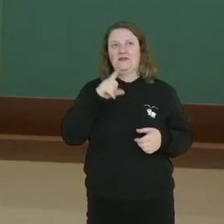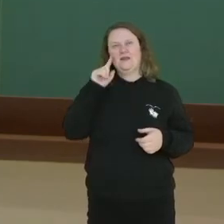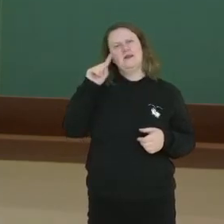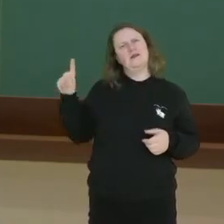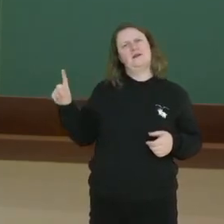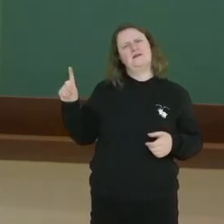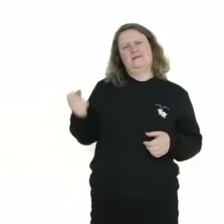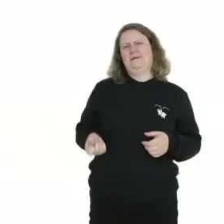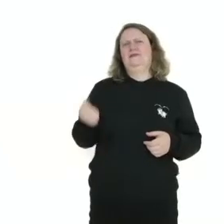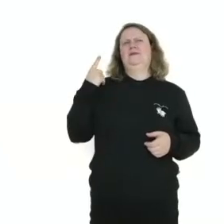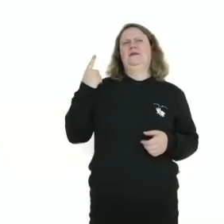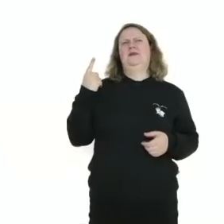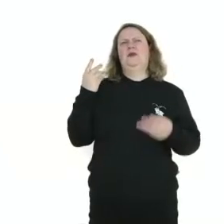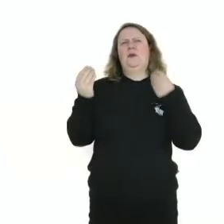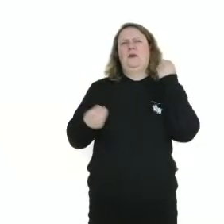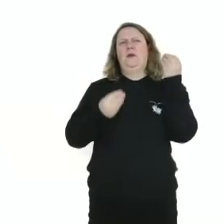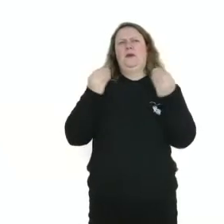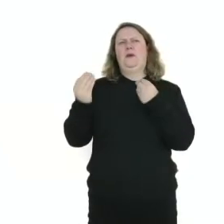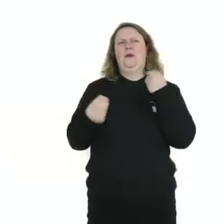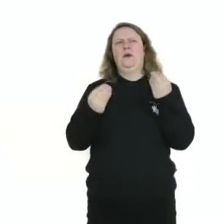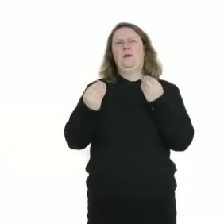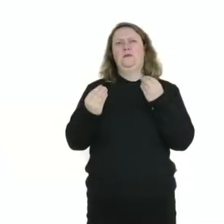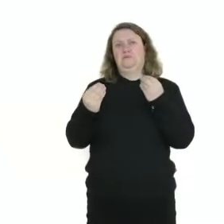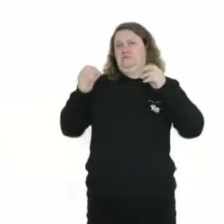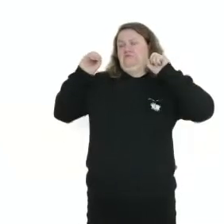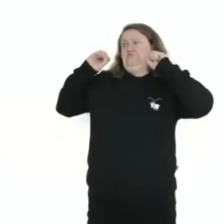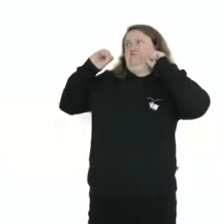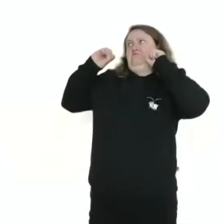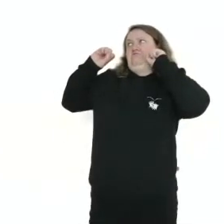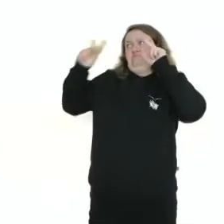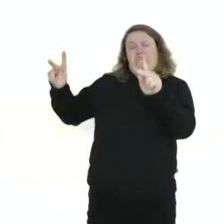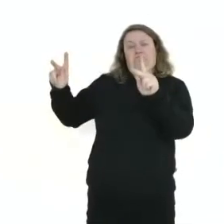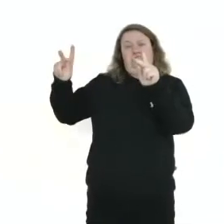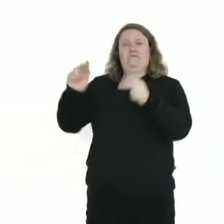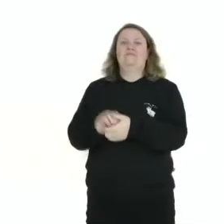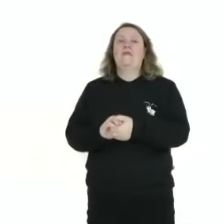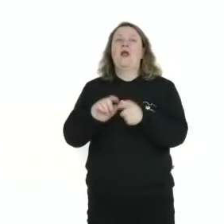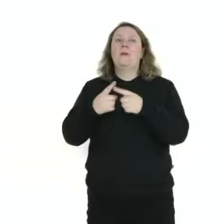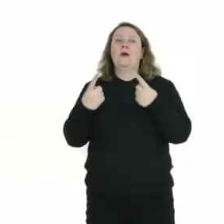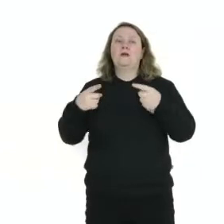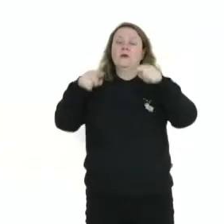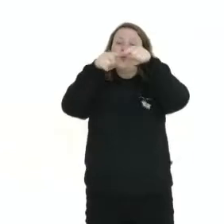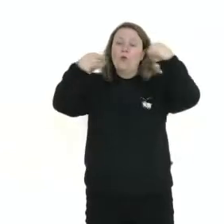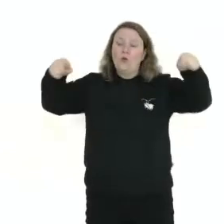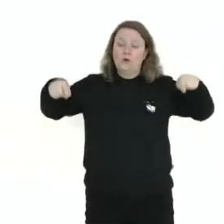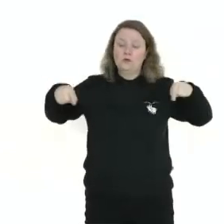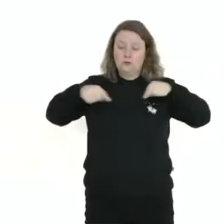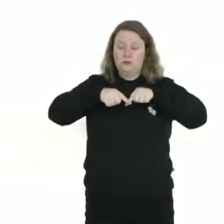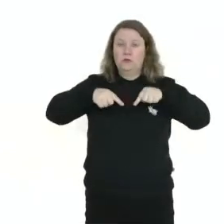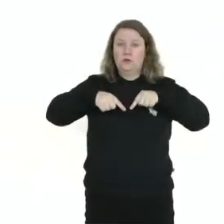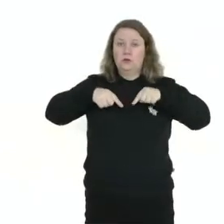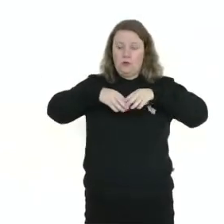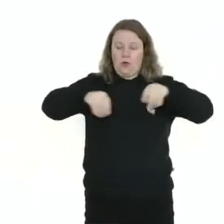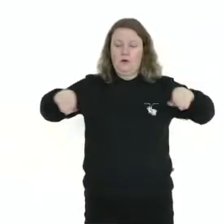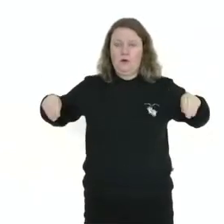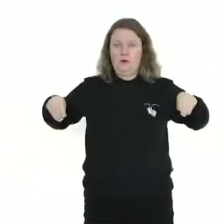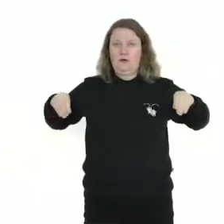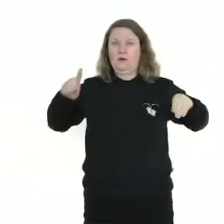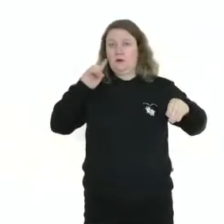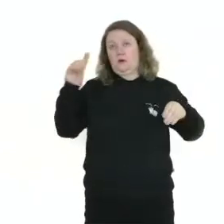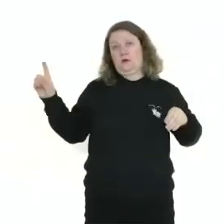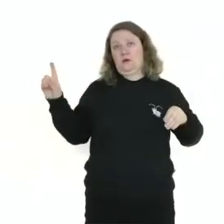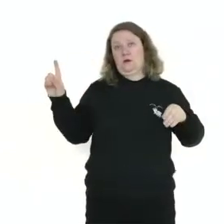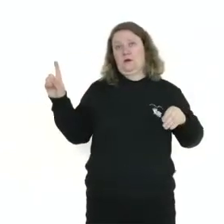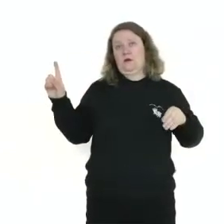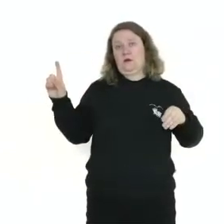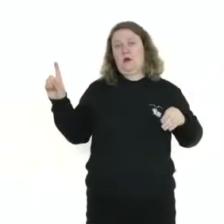esquisita aqui, né? Na forma de um triângulo, mas tudo bem. Em um terreno triangular será construída uma casa conforme a planta abaixo.